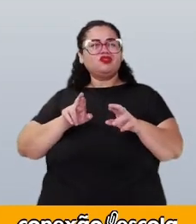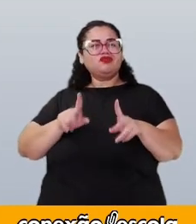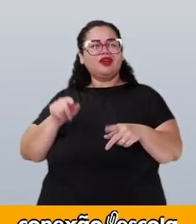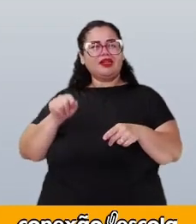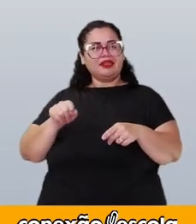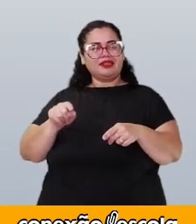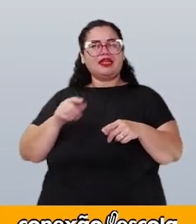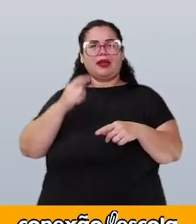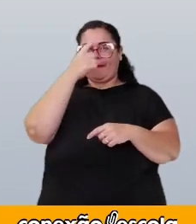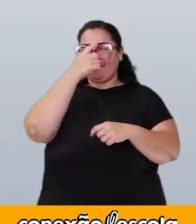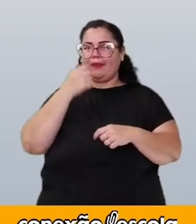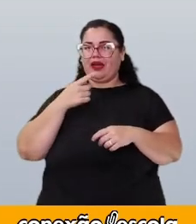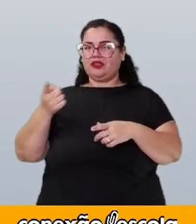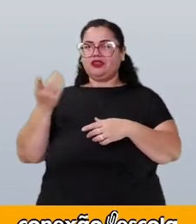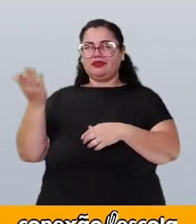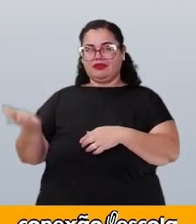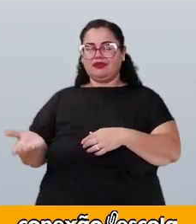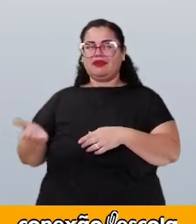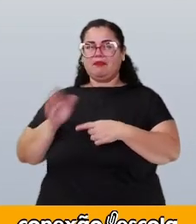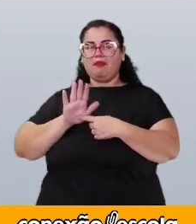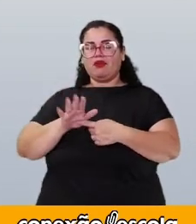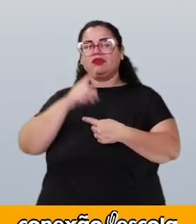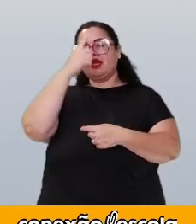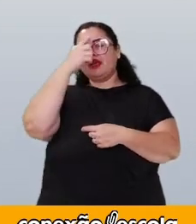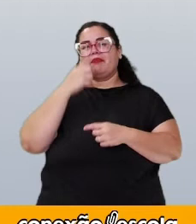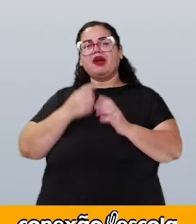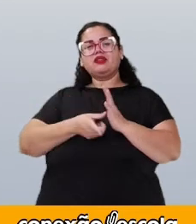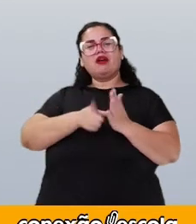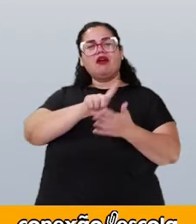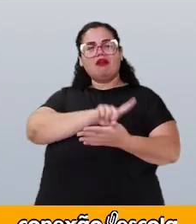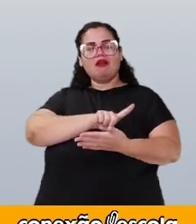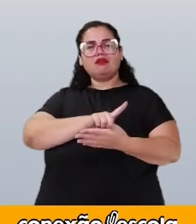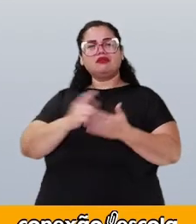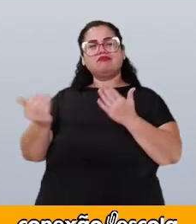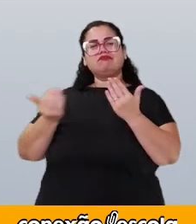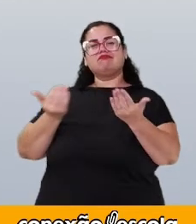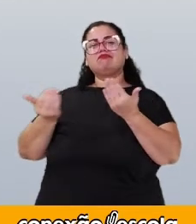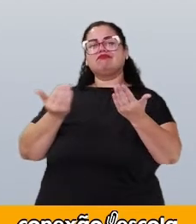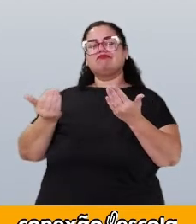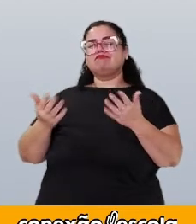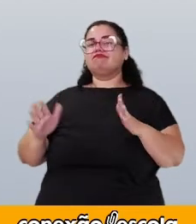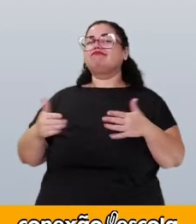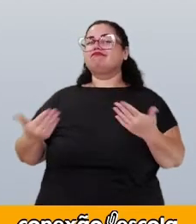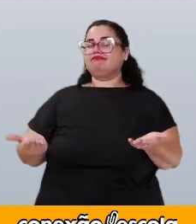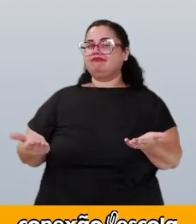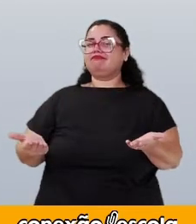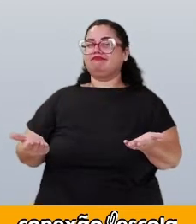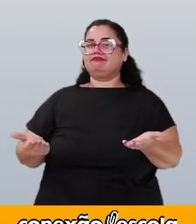diferenciar essa imagem aqui ao lado da imagem que nós vimos anteriormente?